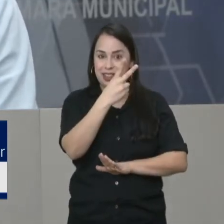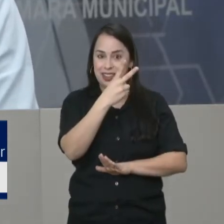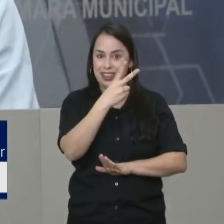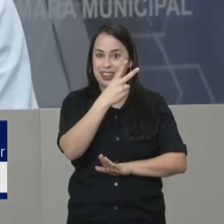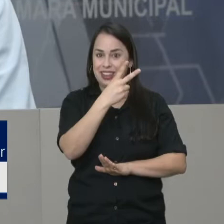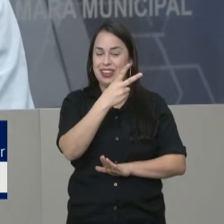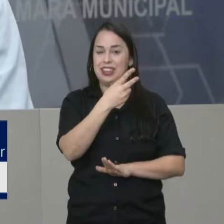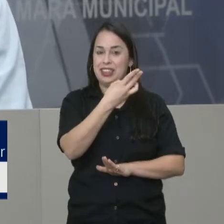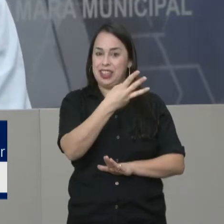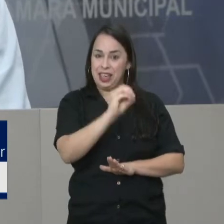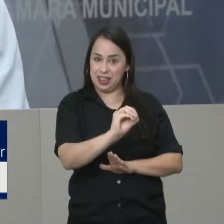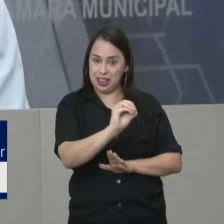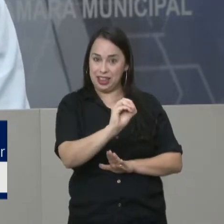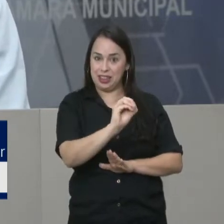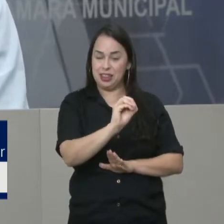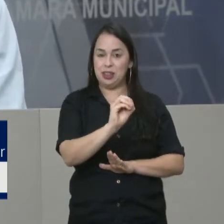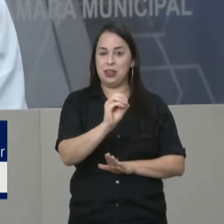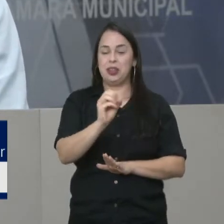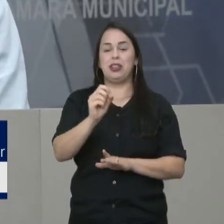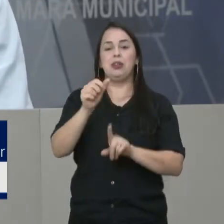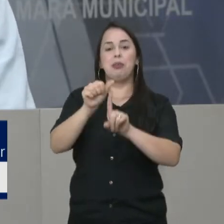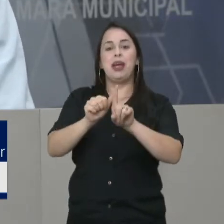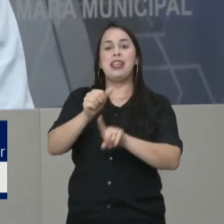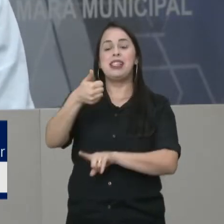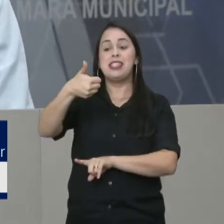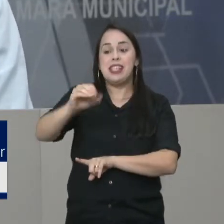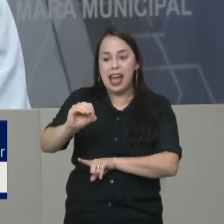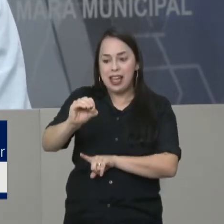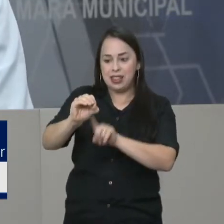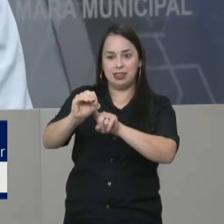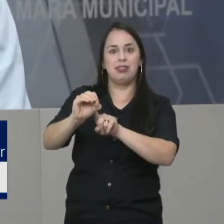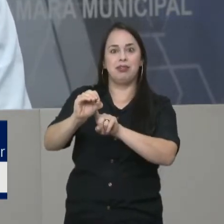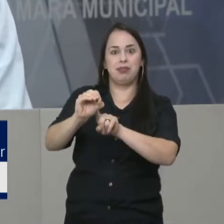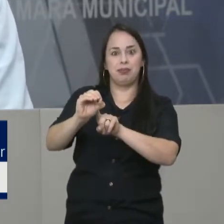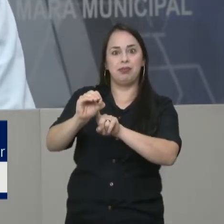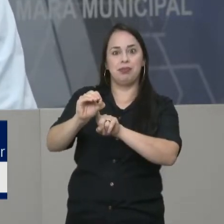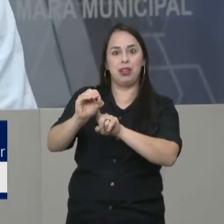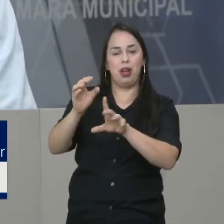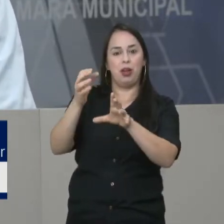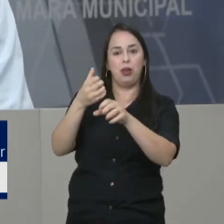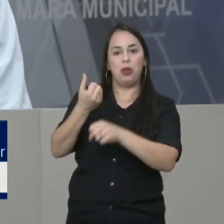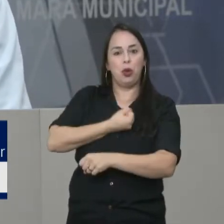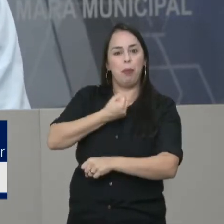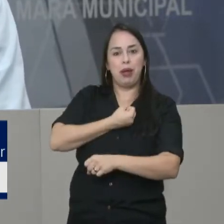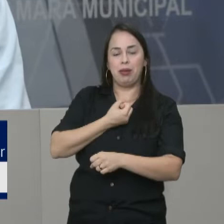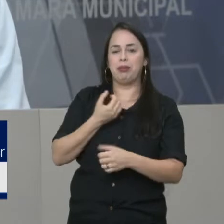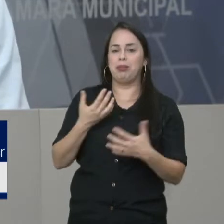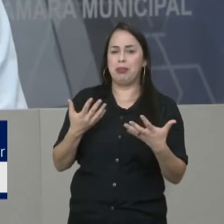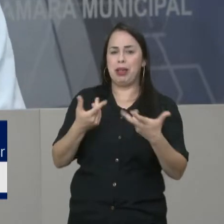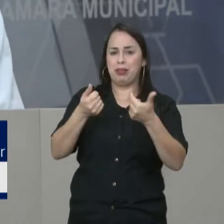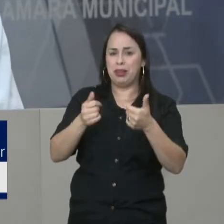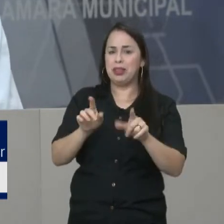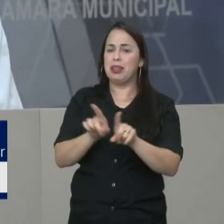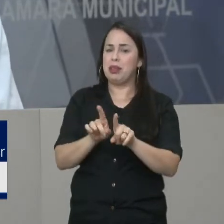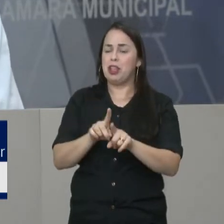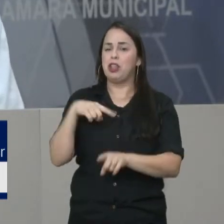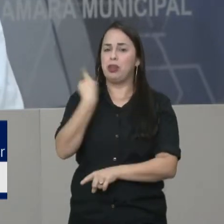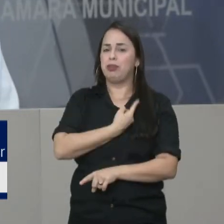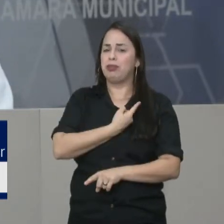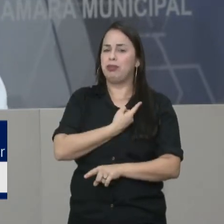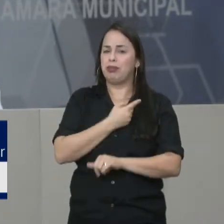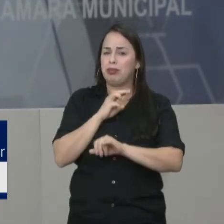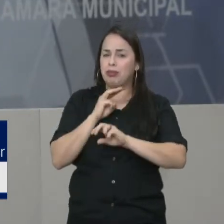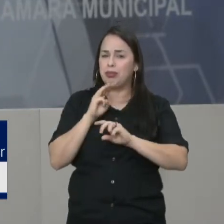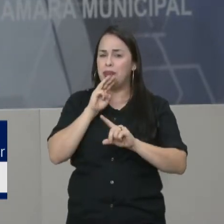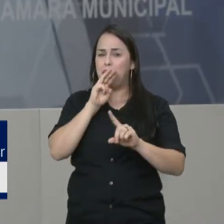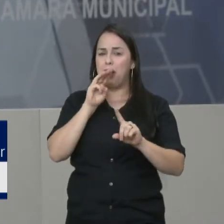é um número também bacana, e 22, que é outro número bem bacana para se lembrar. A nossa missão é muito grande, a